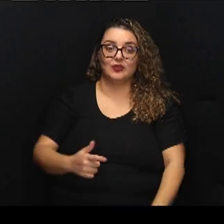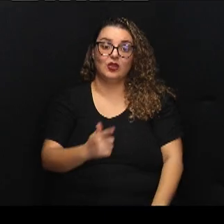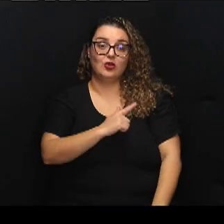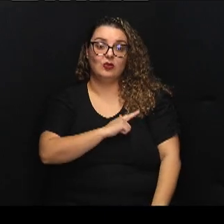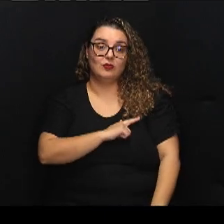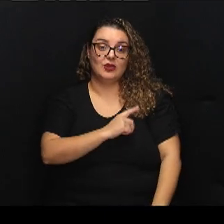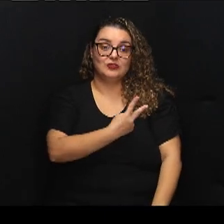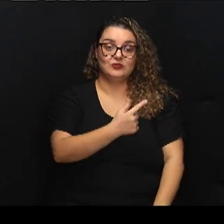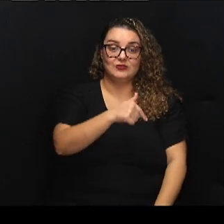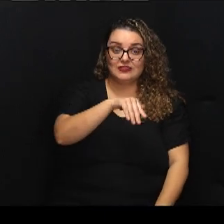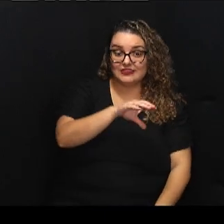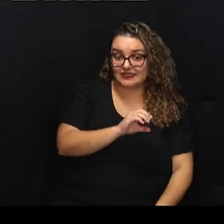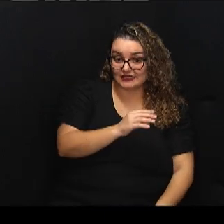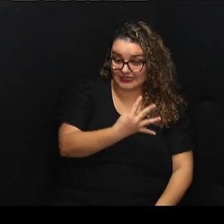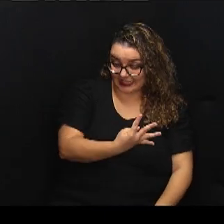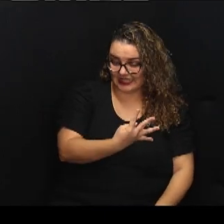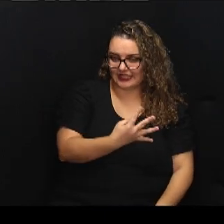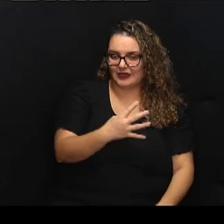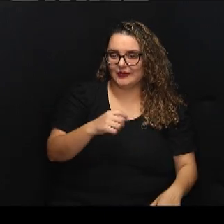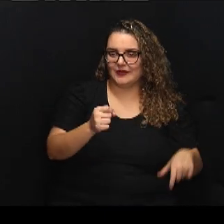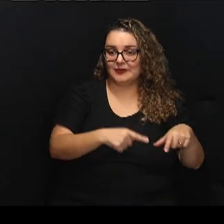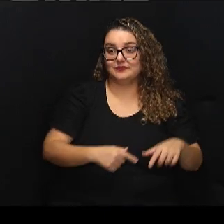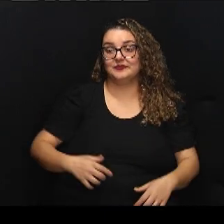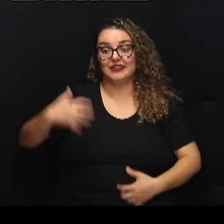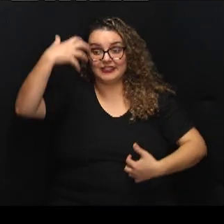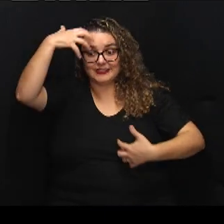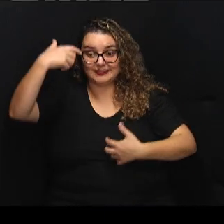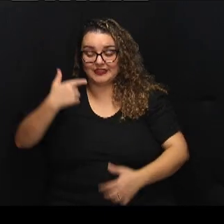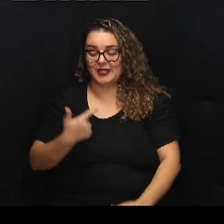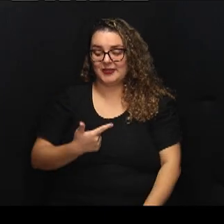contabiliza 274 e a Macaca